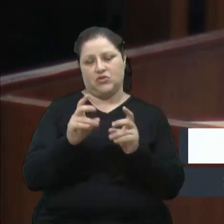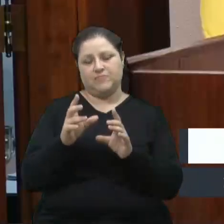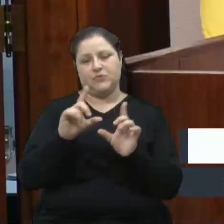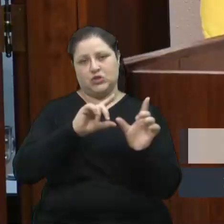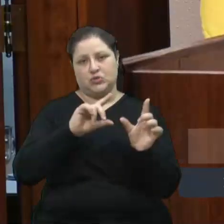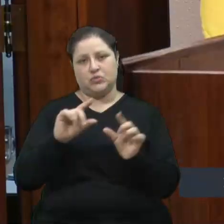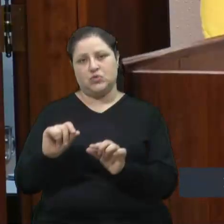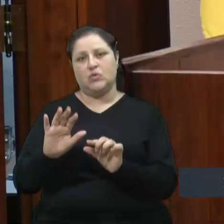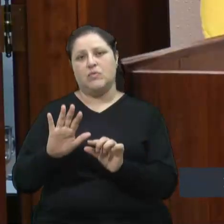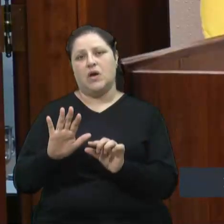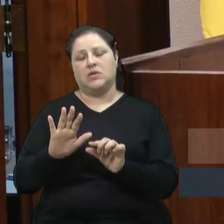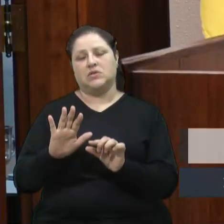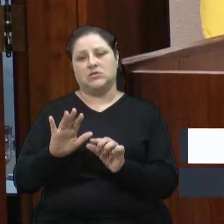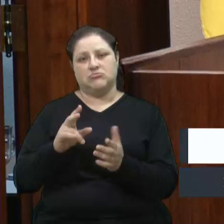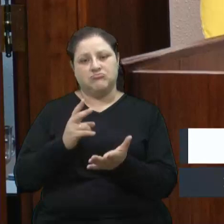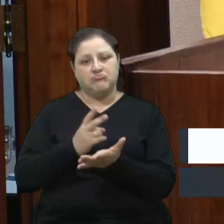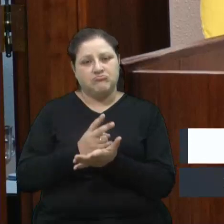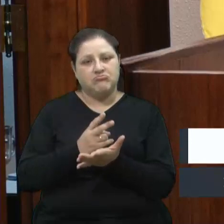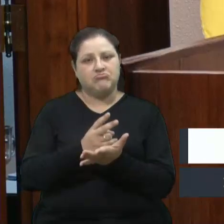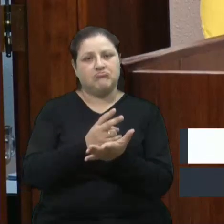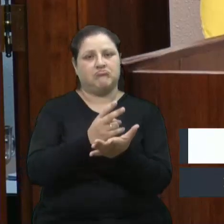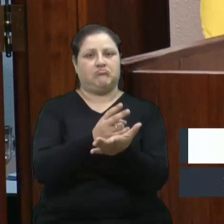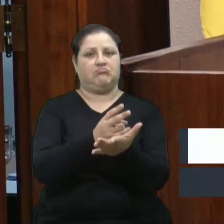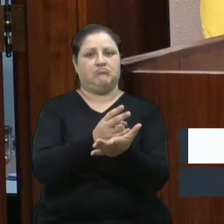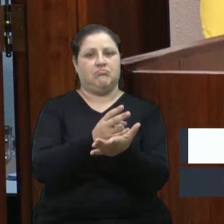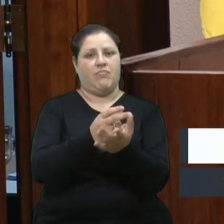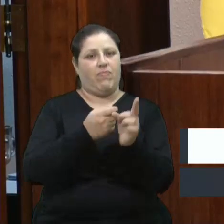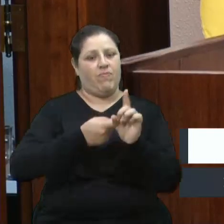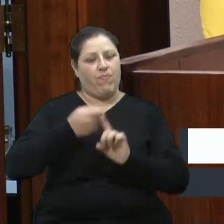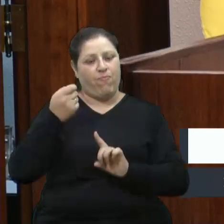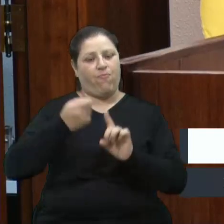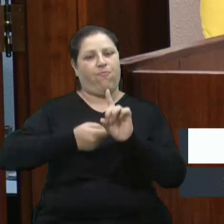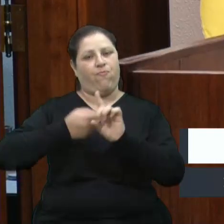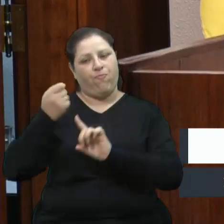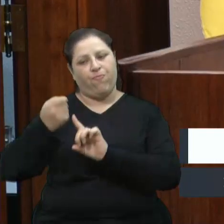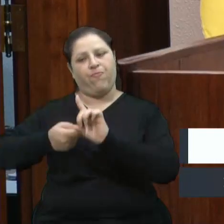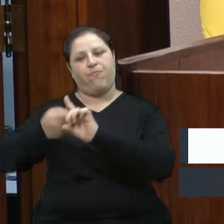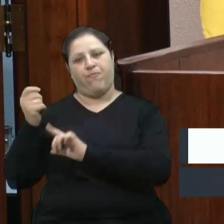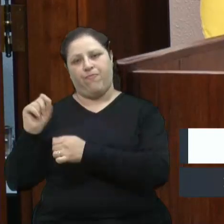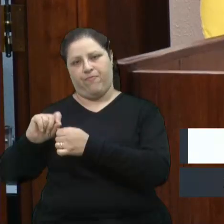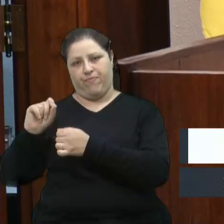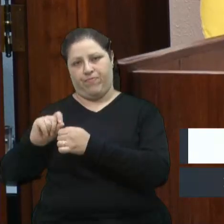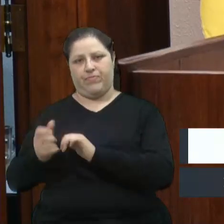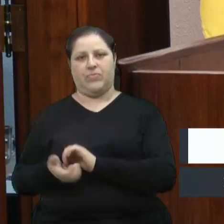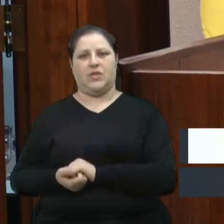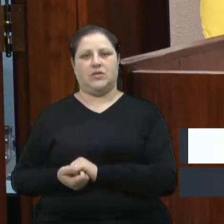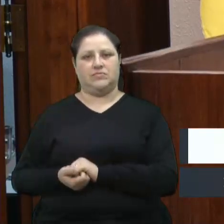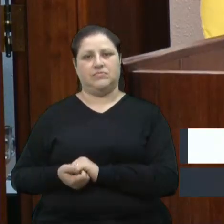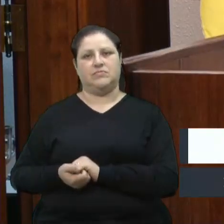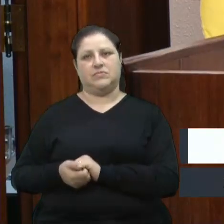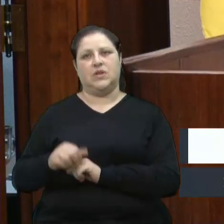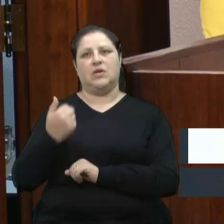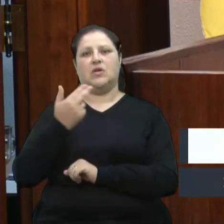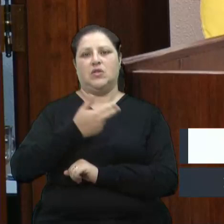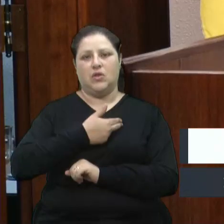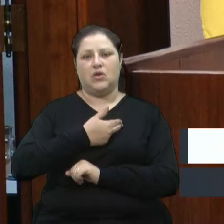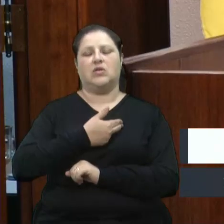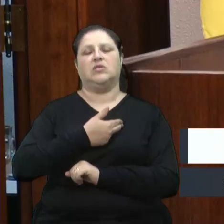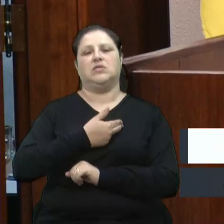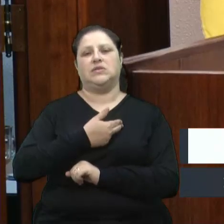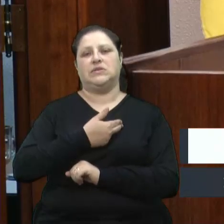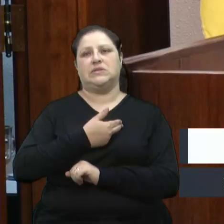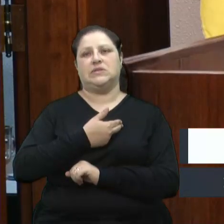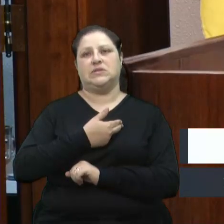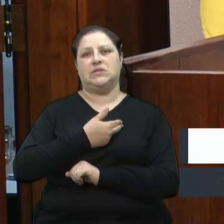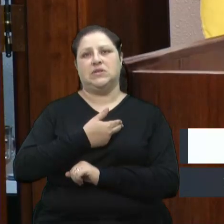Mas não deixamos cair. A gente faz a feira mensal. A gente está conseguindo pegar, a gente, nós, né, estamos pegando